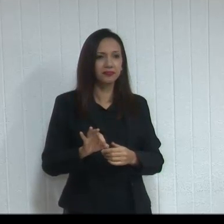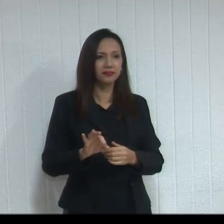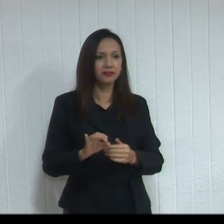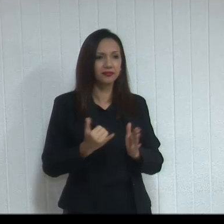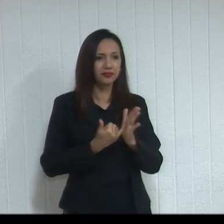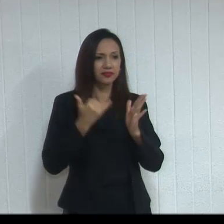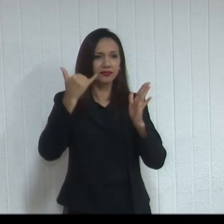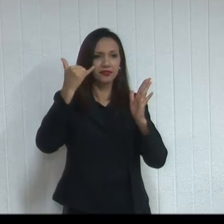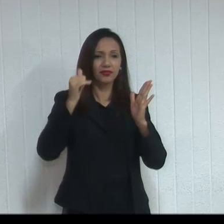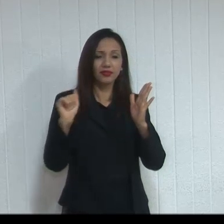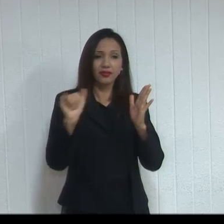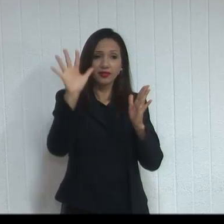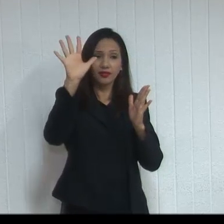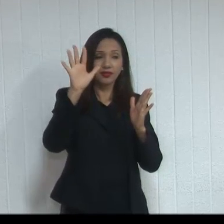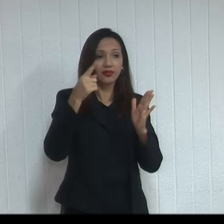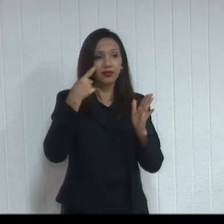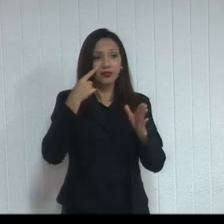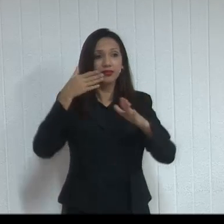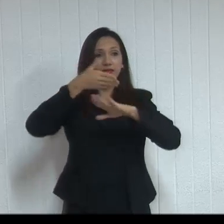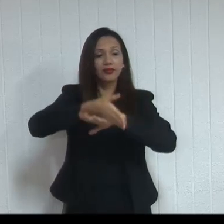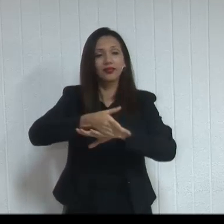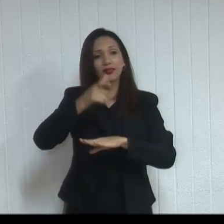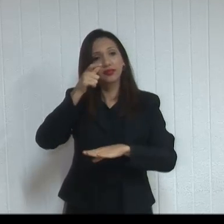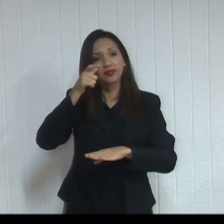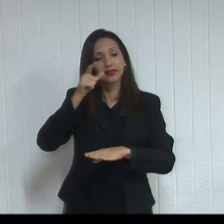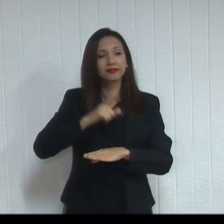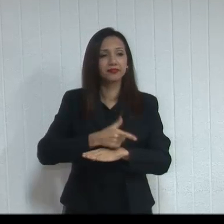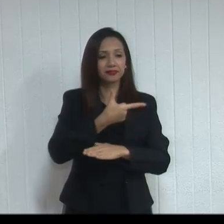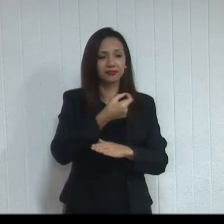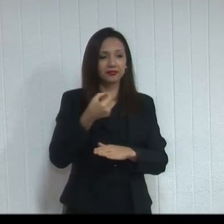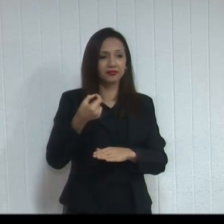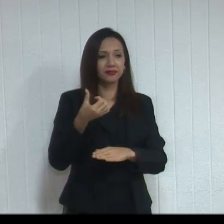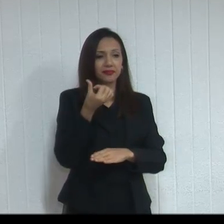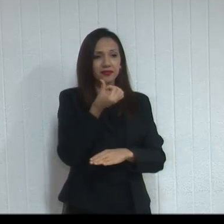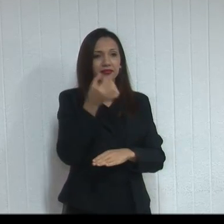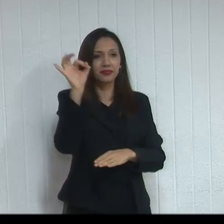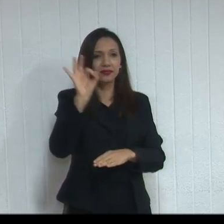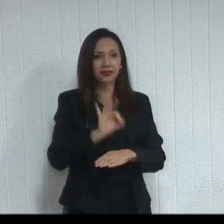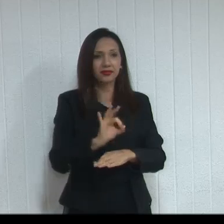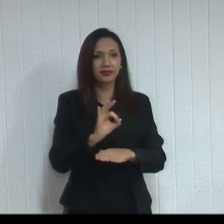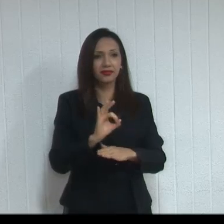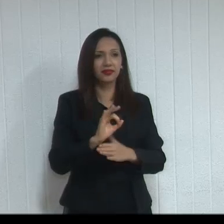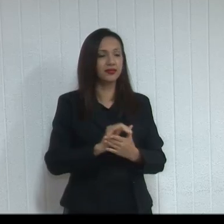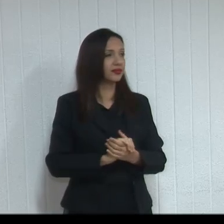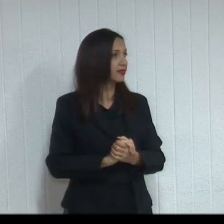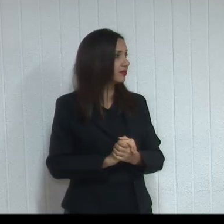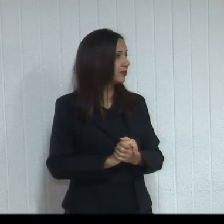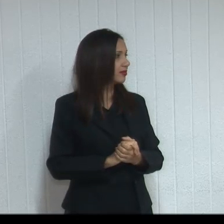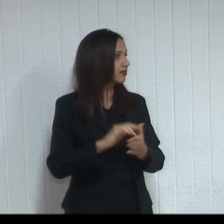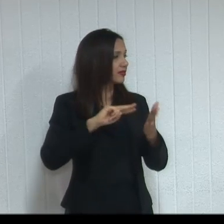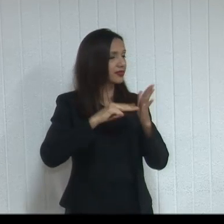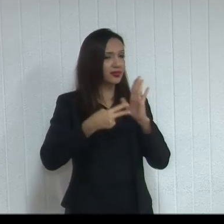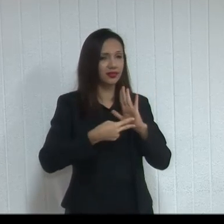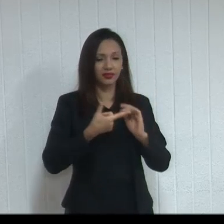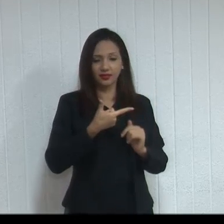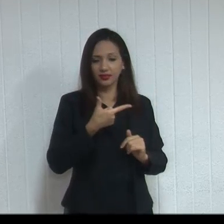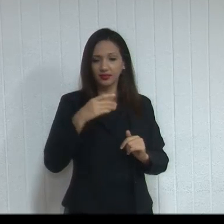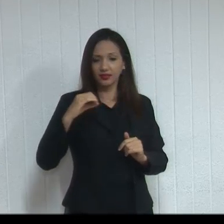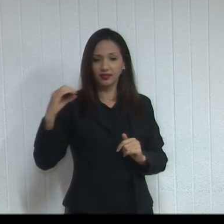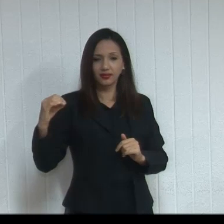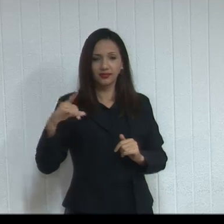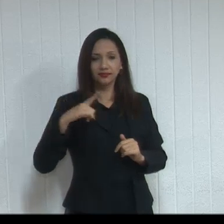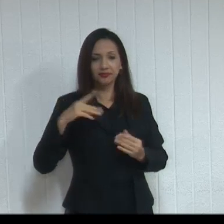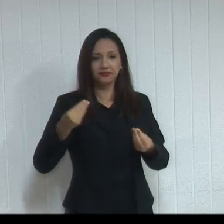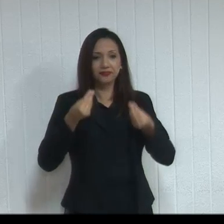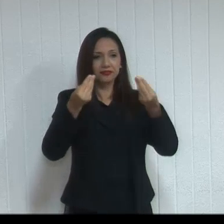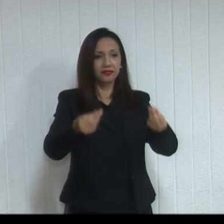era alta. Eu fui lá ver, 2000, inflação, 6%. Então, significa que em 2000, a gente